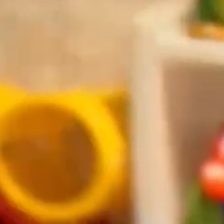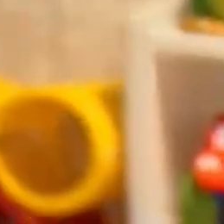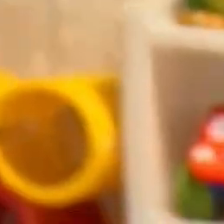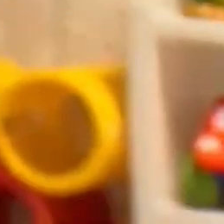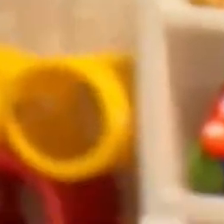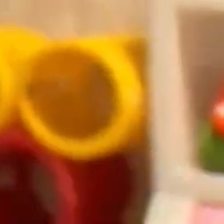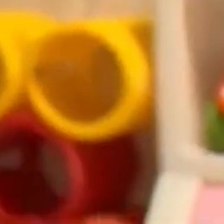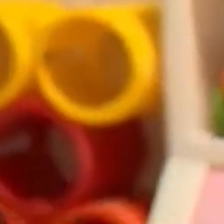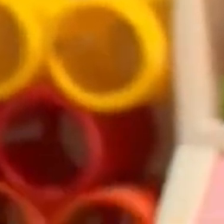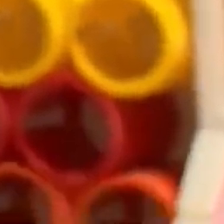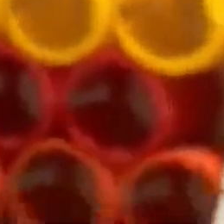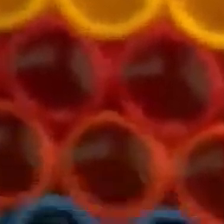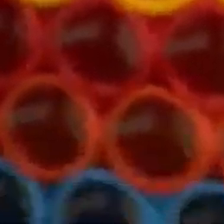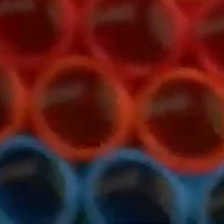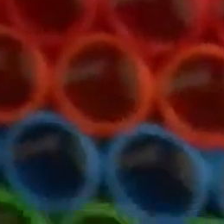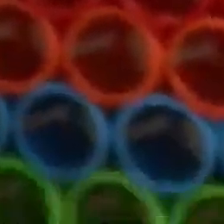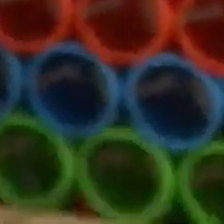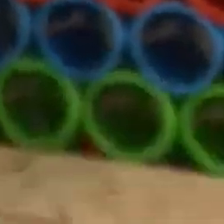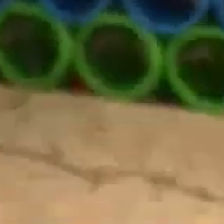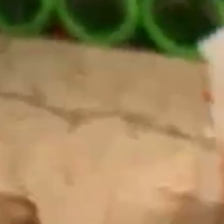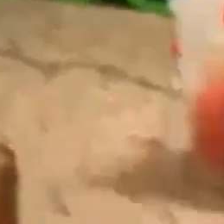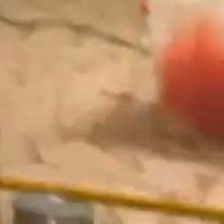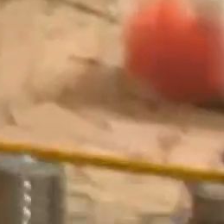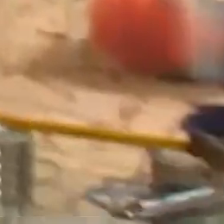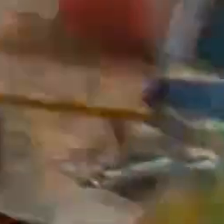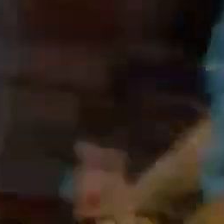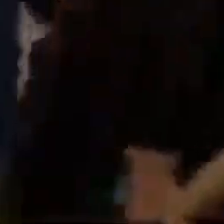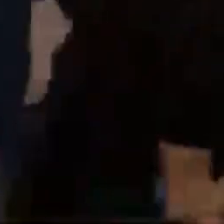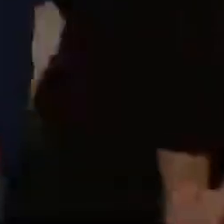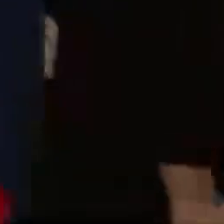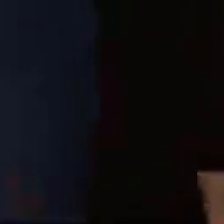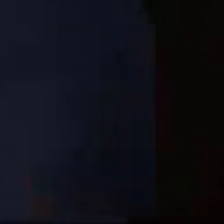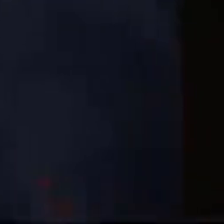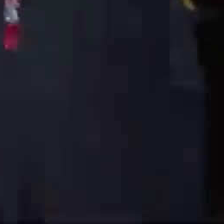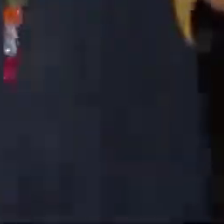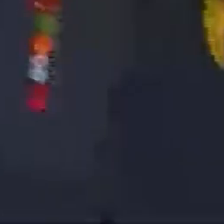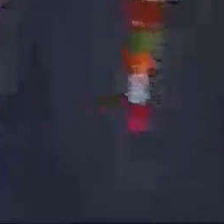Mas ela despertou diferente. Naquela manhã.